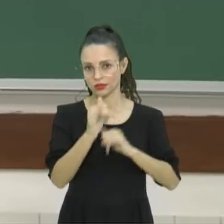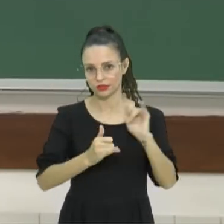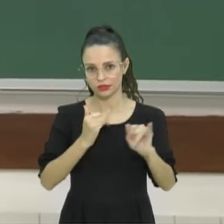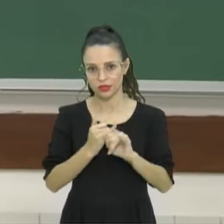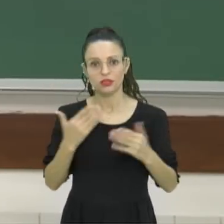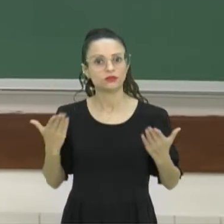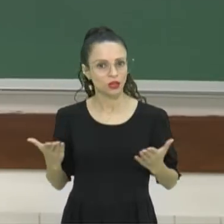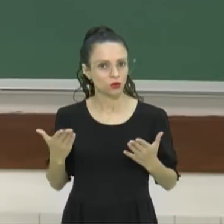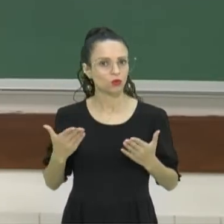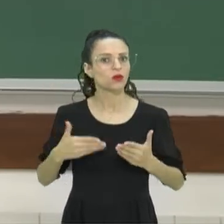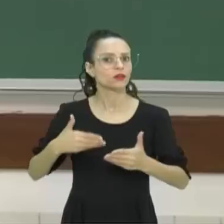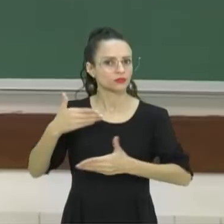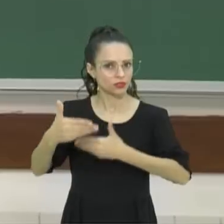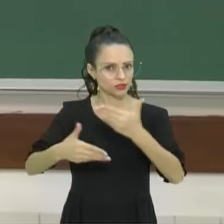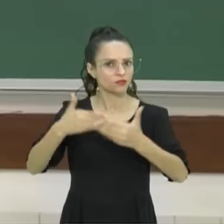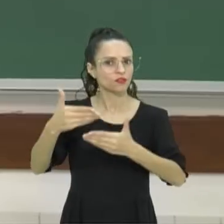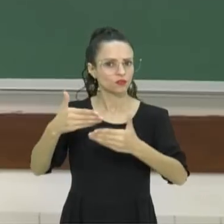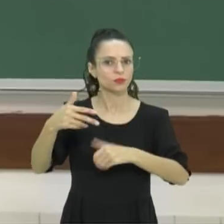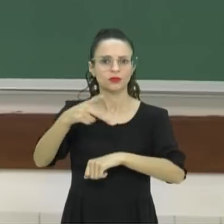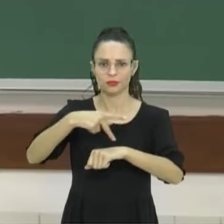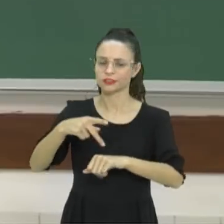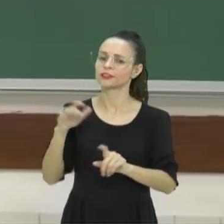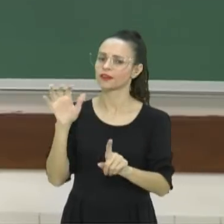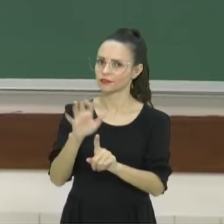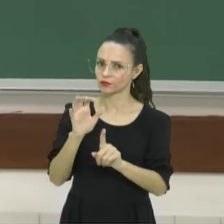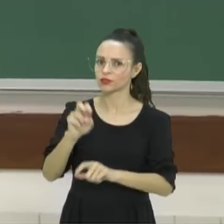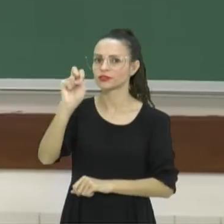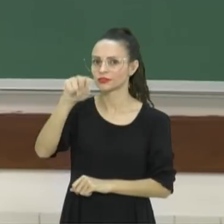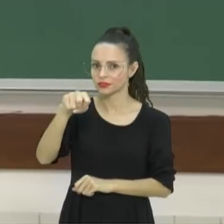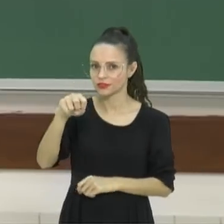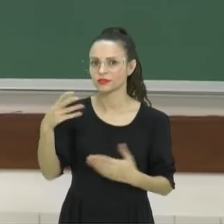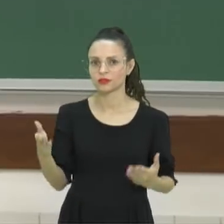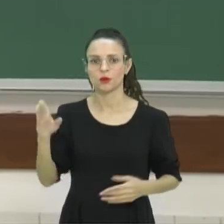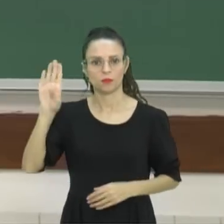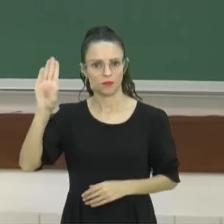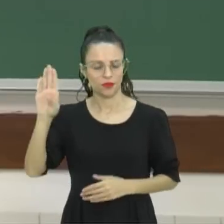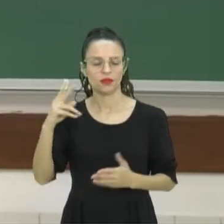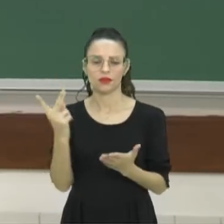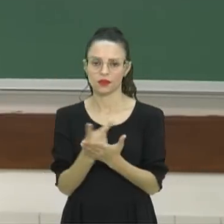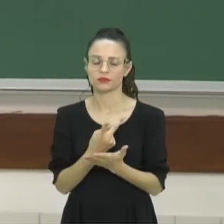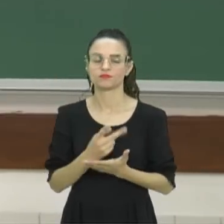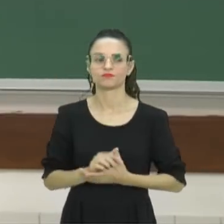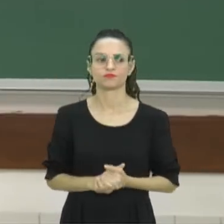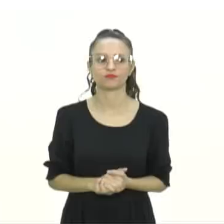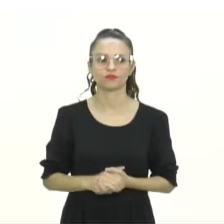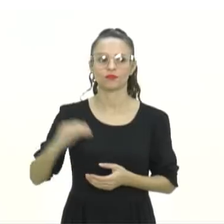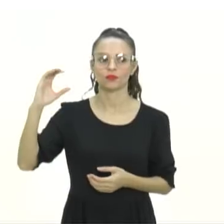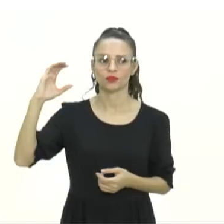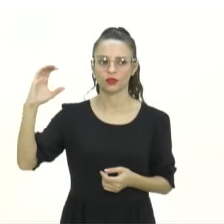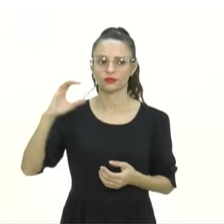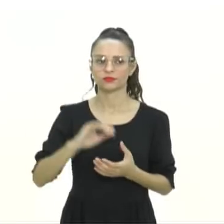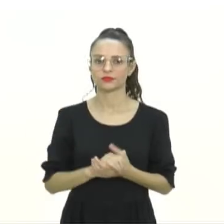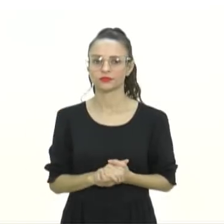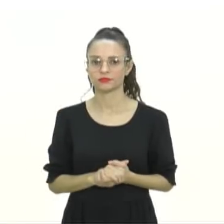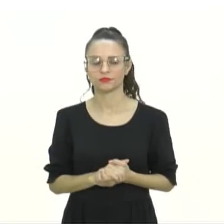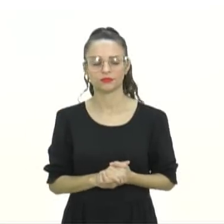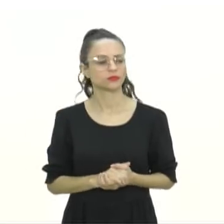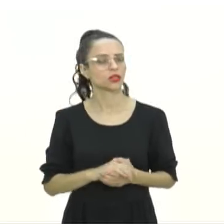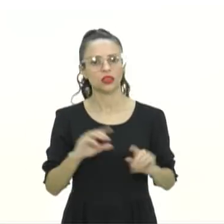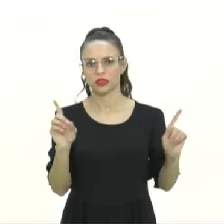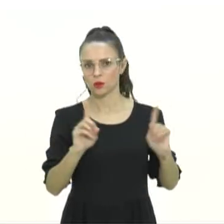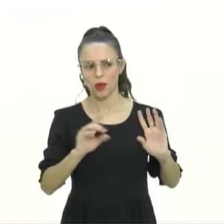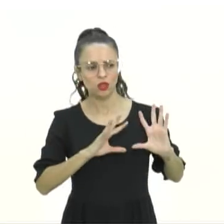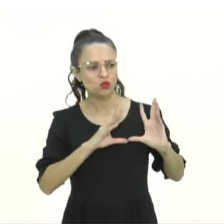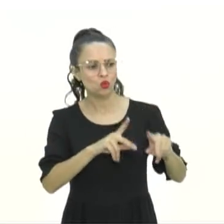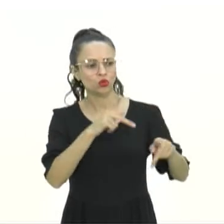Então, o desenvolvimento do país certamente é afetado por isso. Então, a letra B também é inviável. Letra C, nem toda a